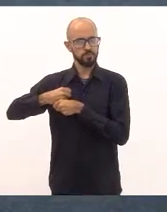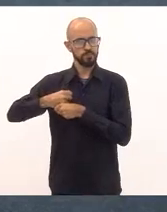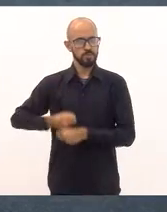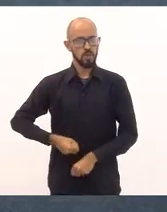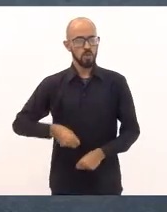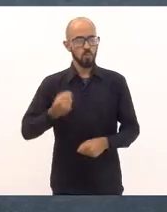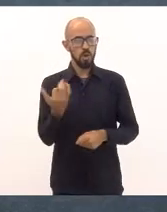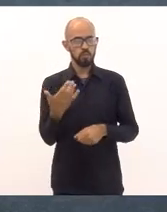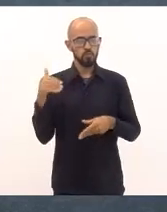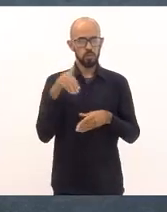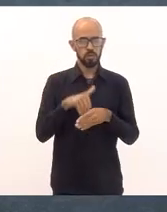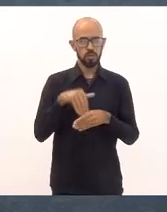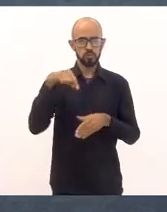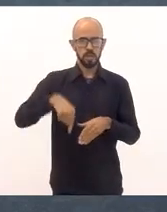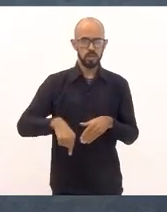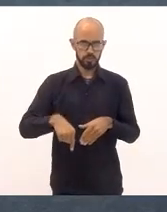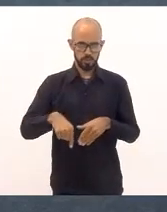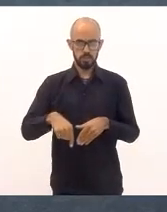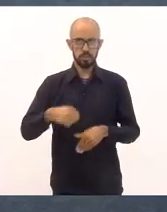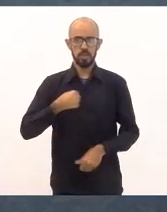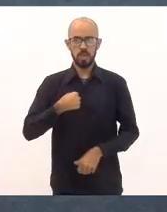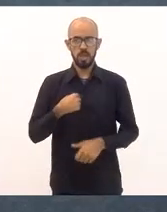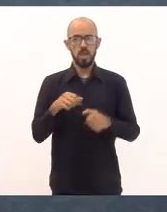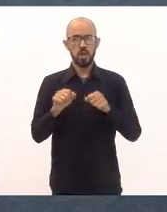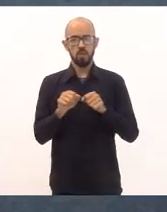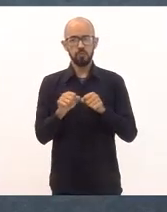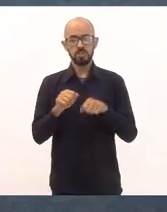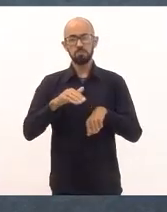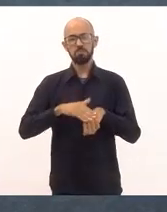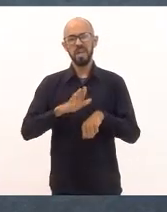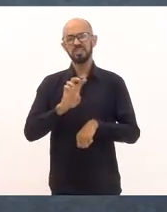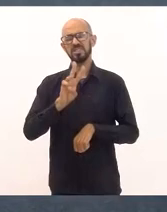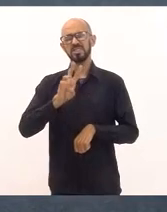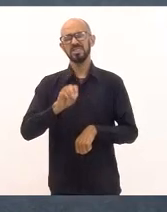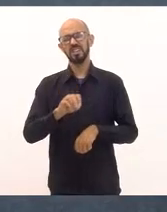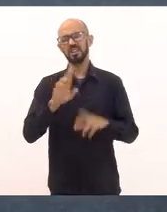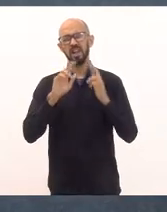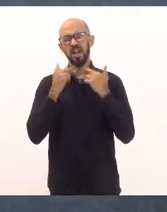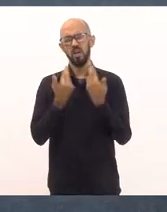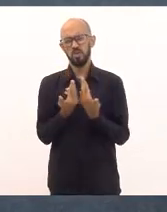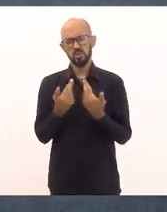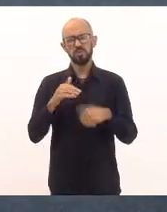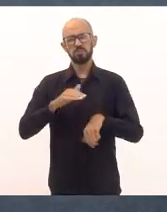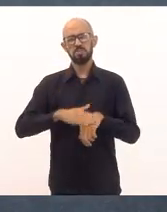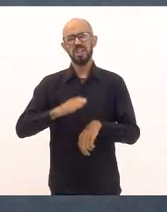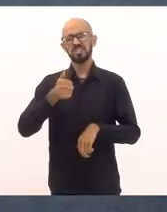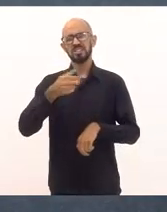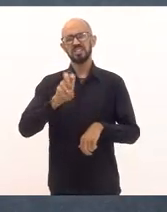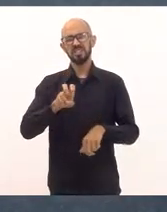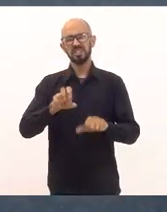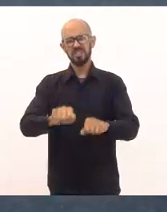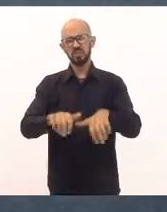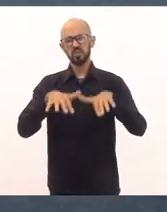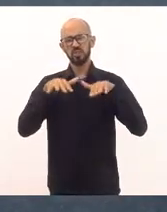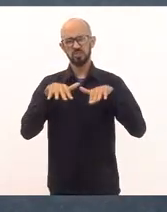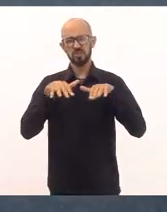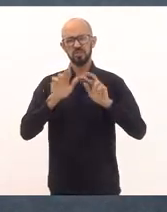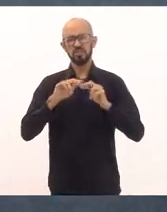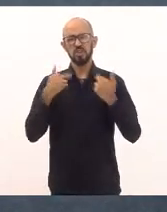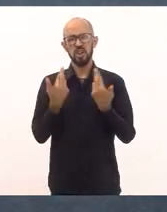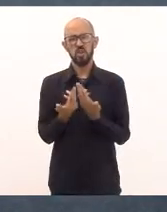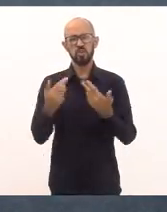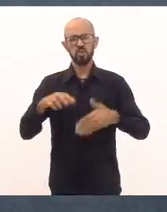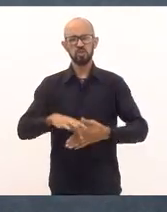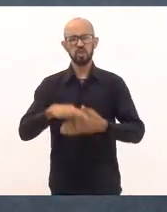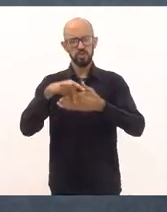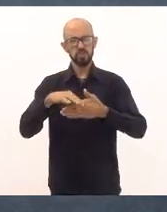votamos aqui, eu fiz mais de 30 reuniões, fizemos mais de 15 audiências públicas, reuniões de líderes, e discutimos